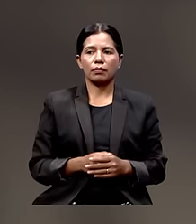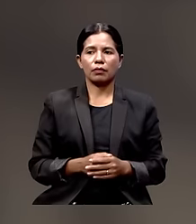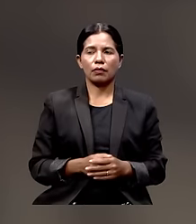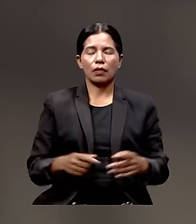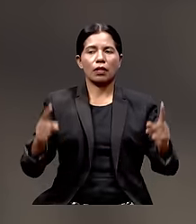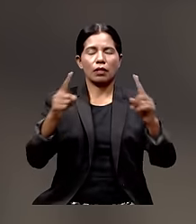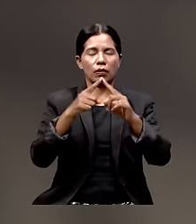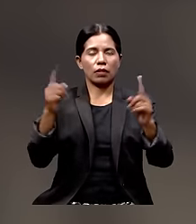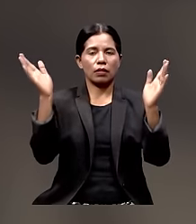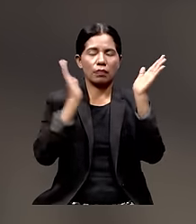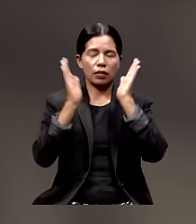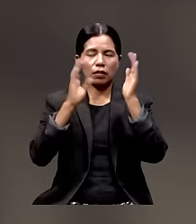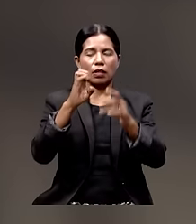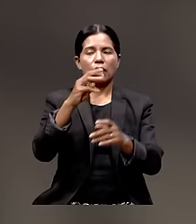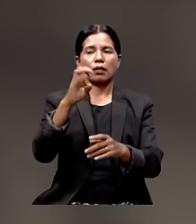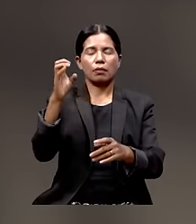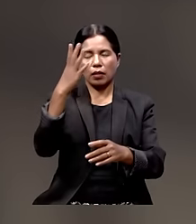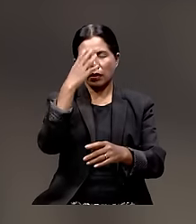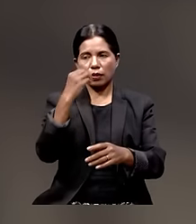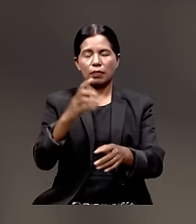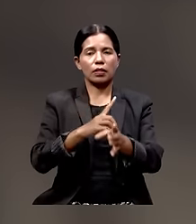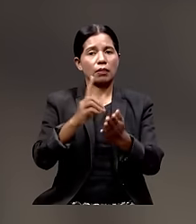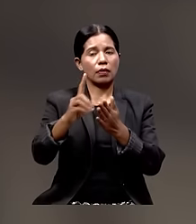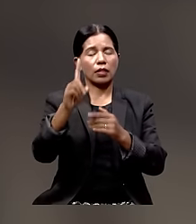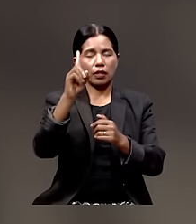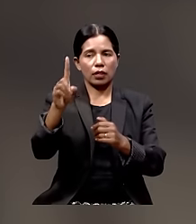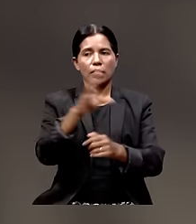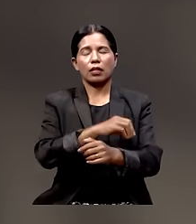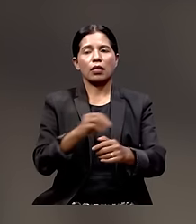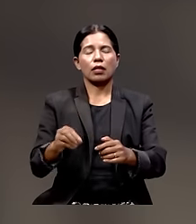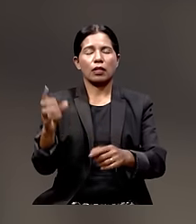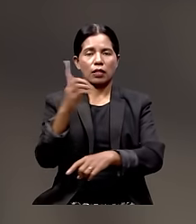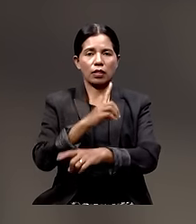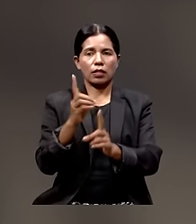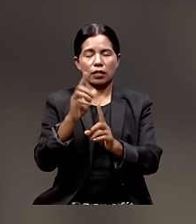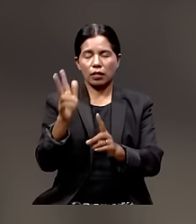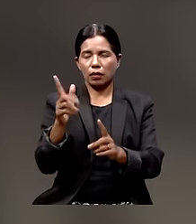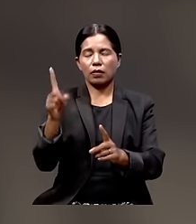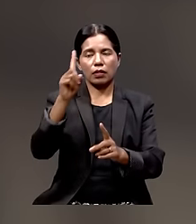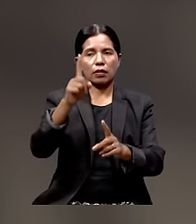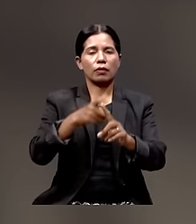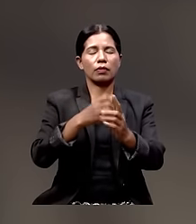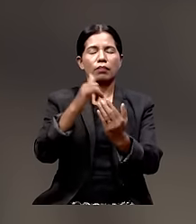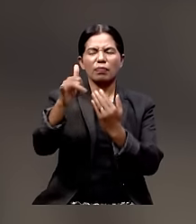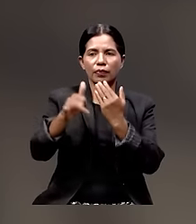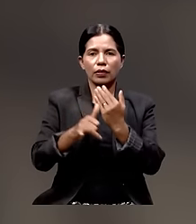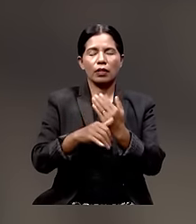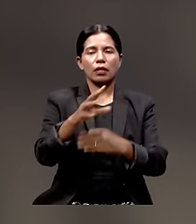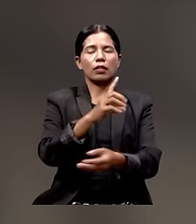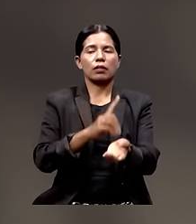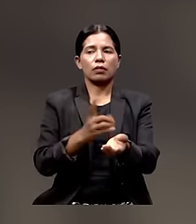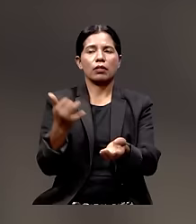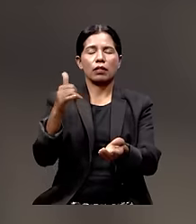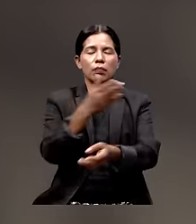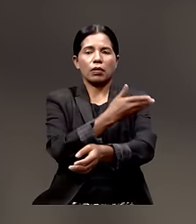Toi ha Malásia, Elmia baise durante semana ida, ha foi ne iha loran tolonulo resinida fulan zuilho, médico sira hala